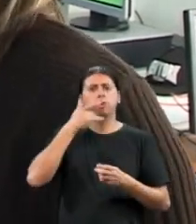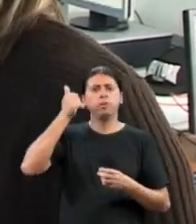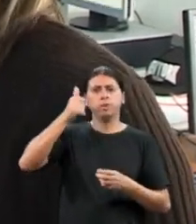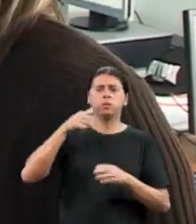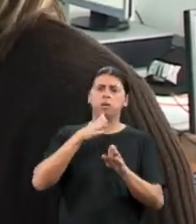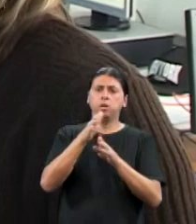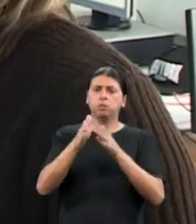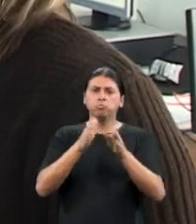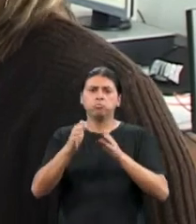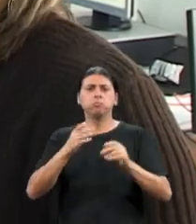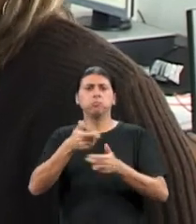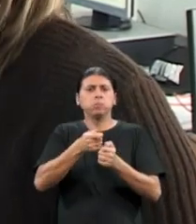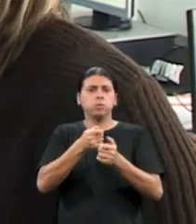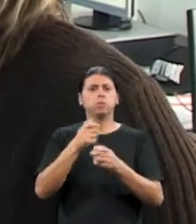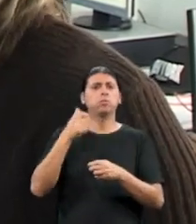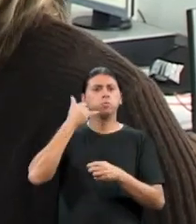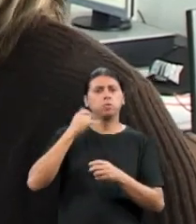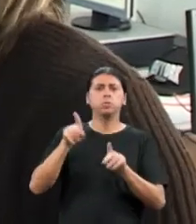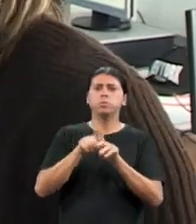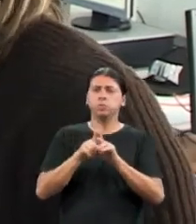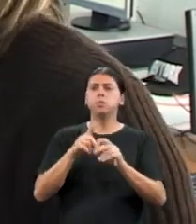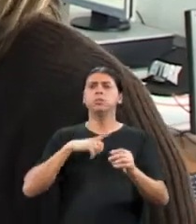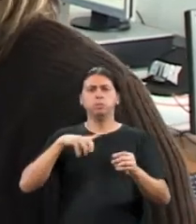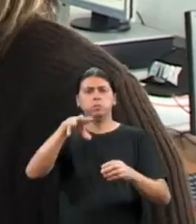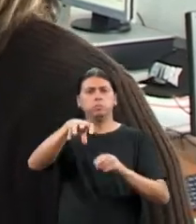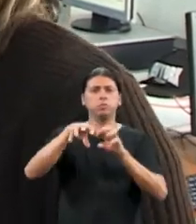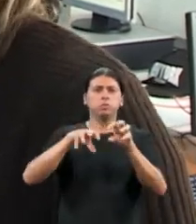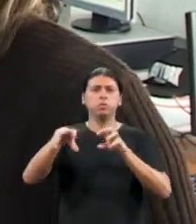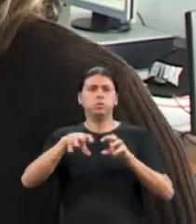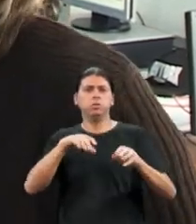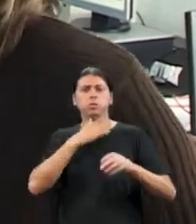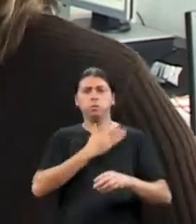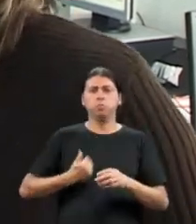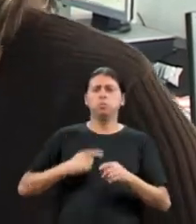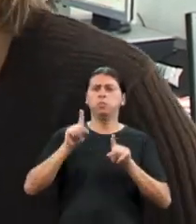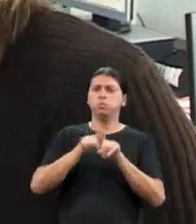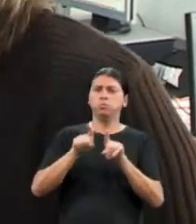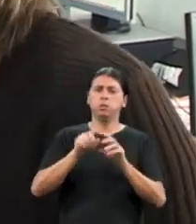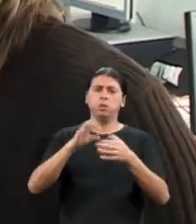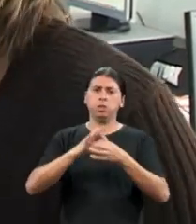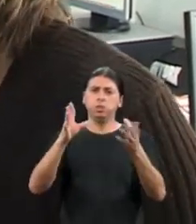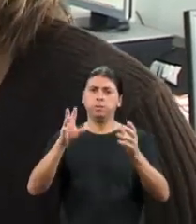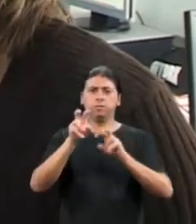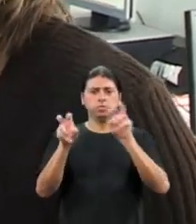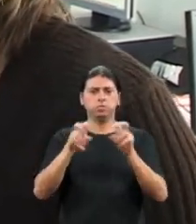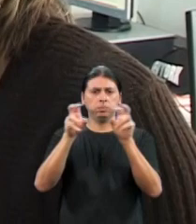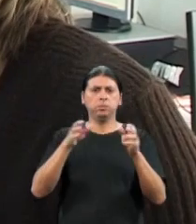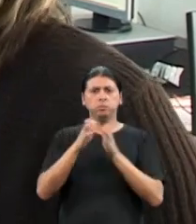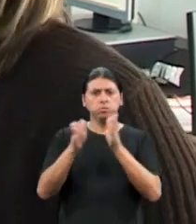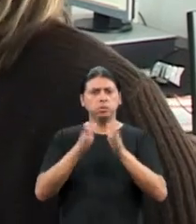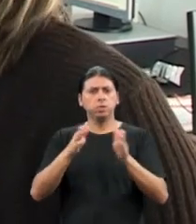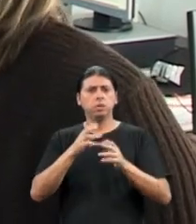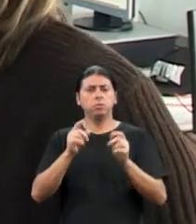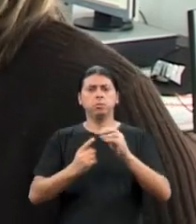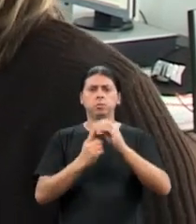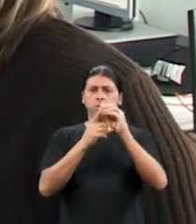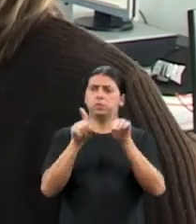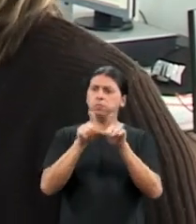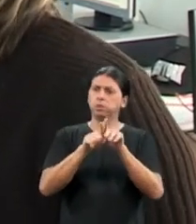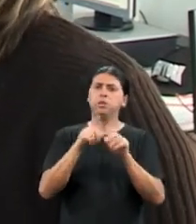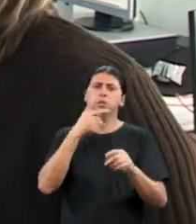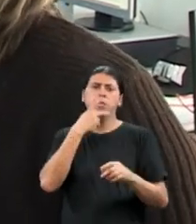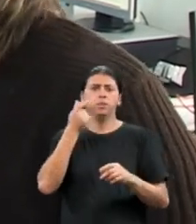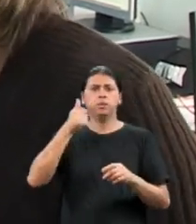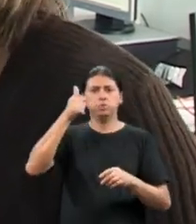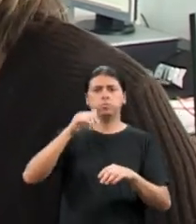pelos celulares, né? Existem vários espaços públicos que também disponibilizam acesso à internet, principalmente, né? Então é muito